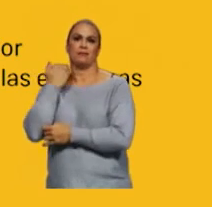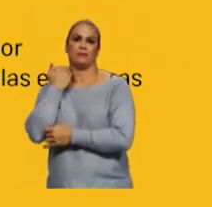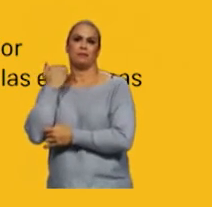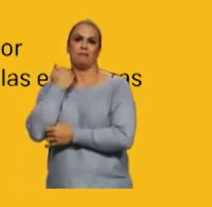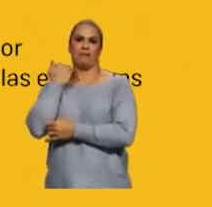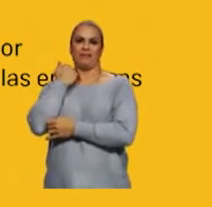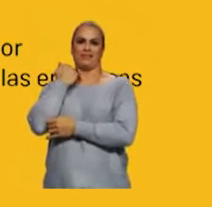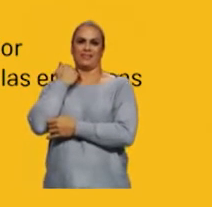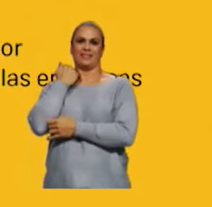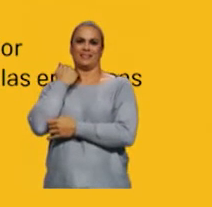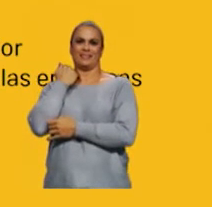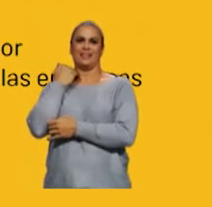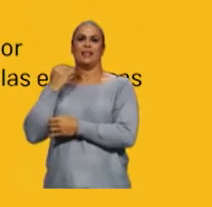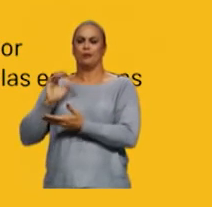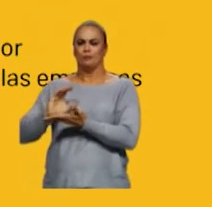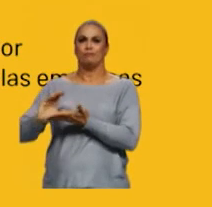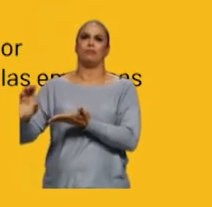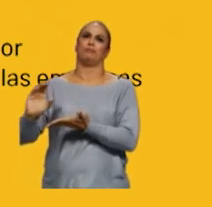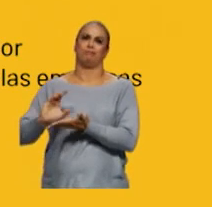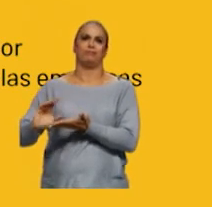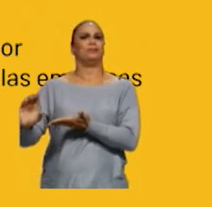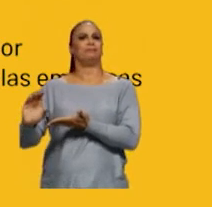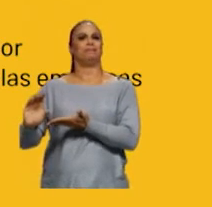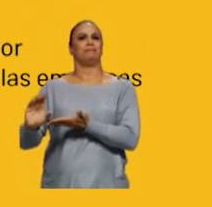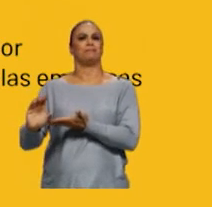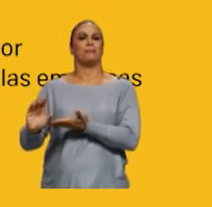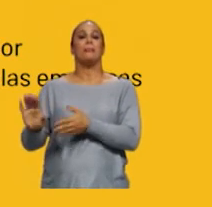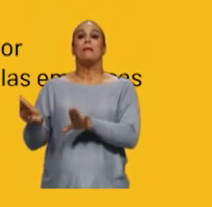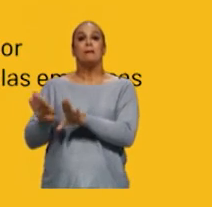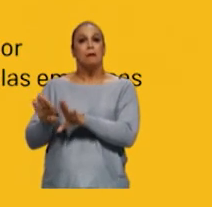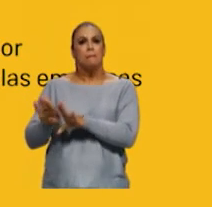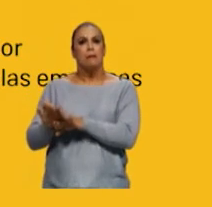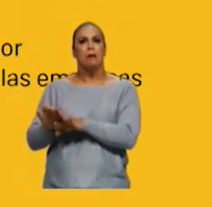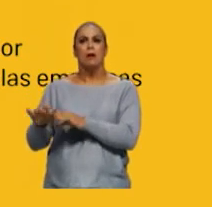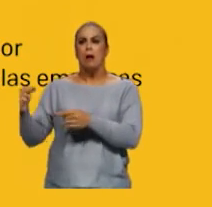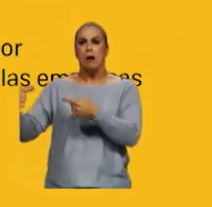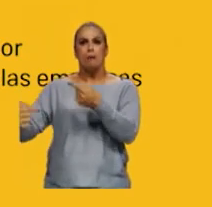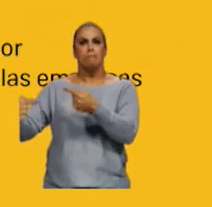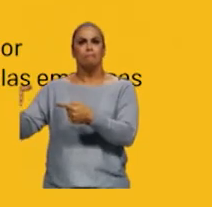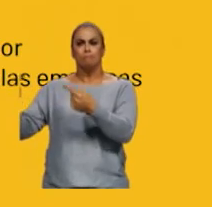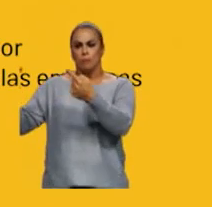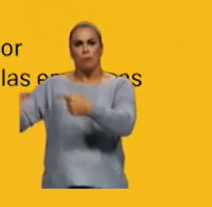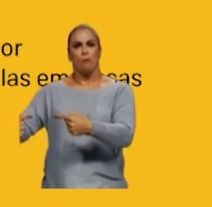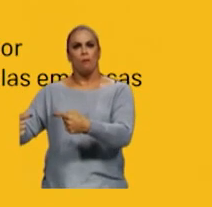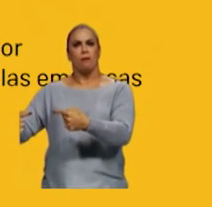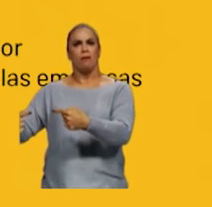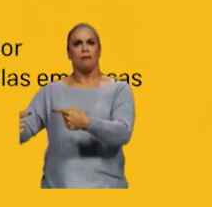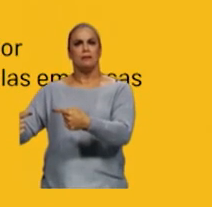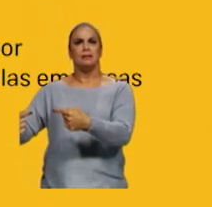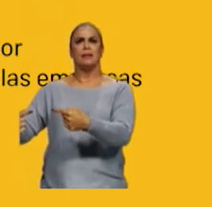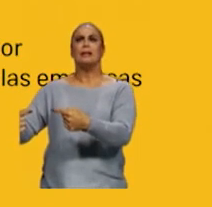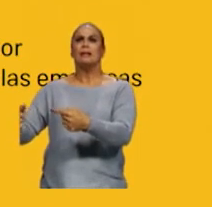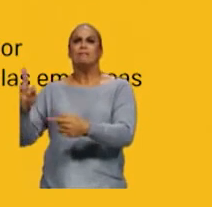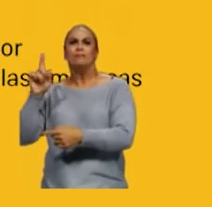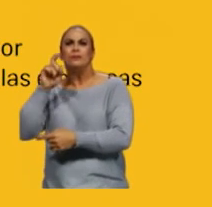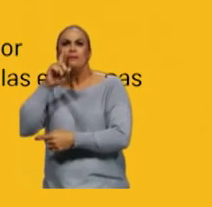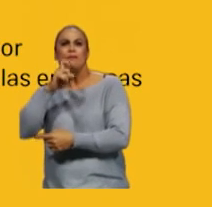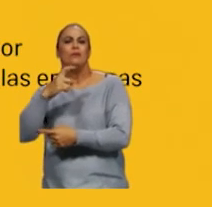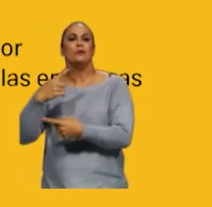dos investimentos. A concorrência entre as empresas se torna acirrada, o que promove